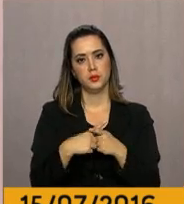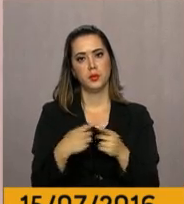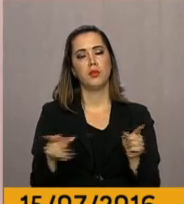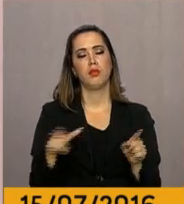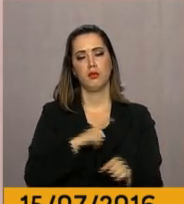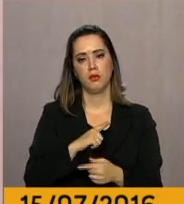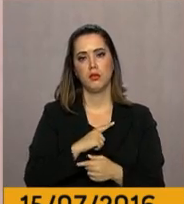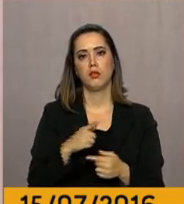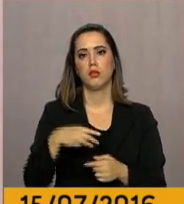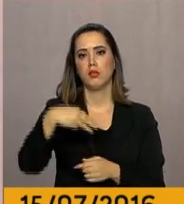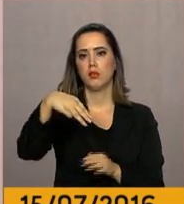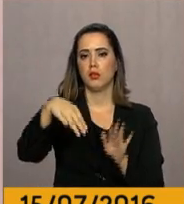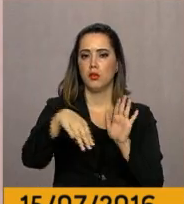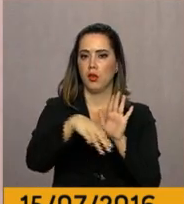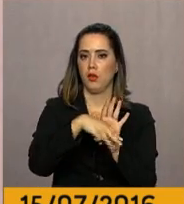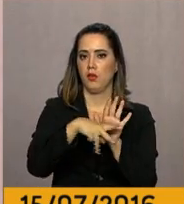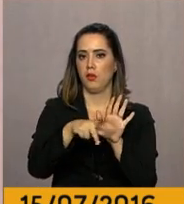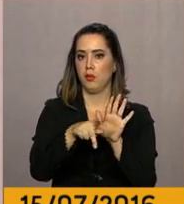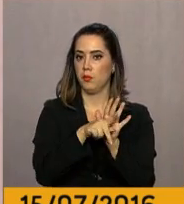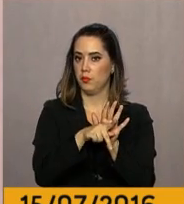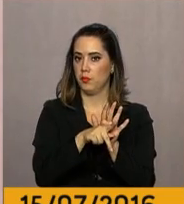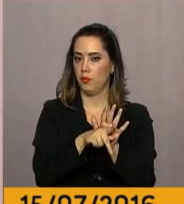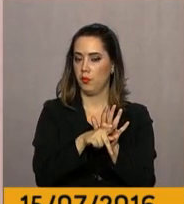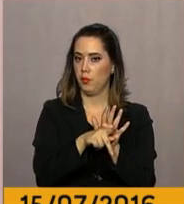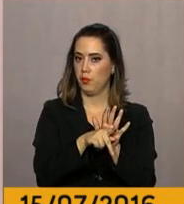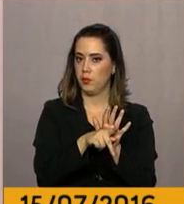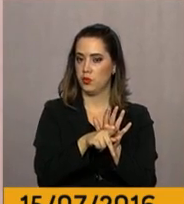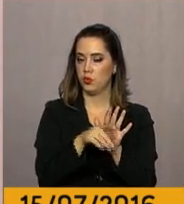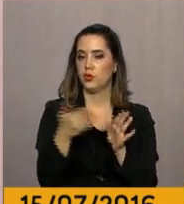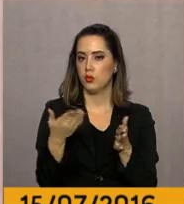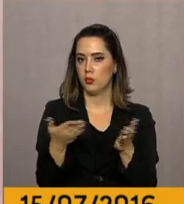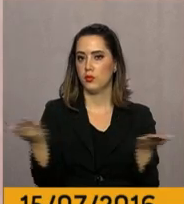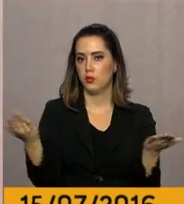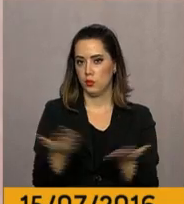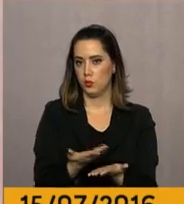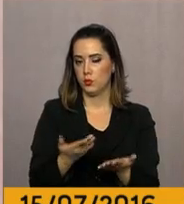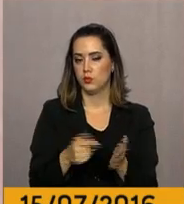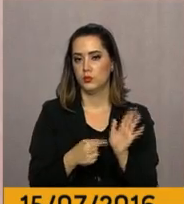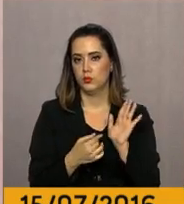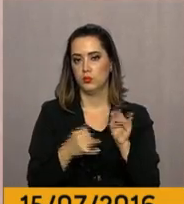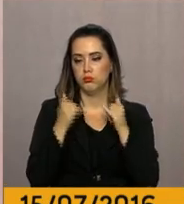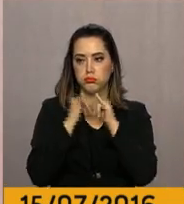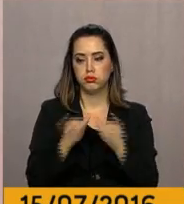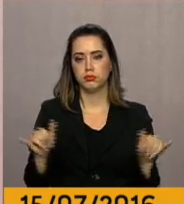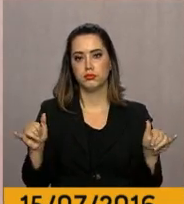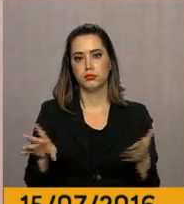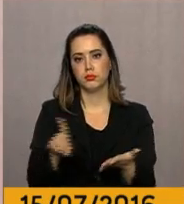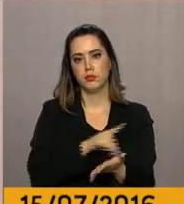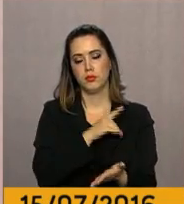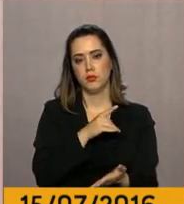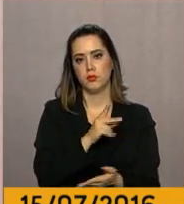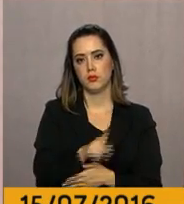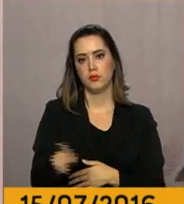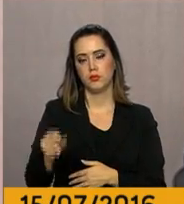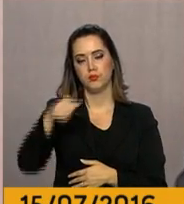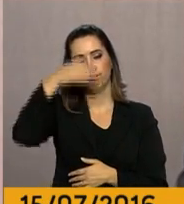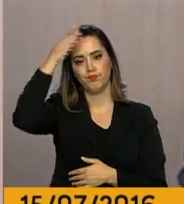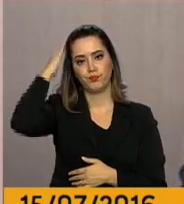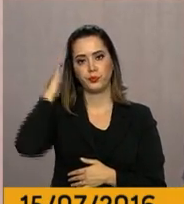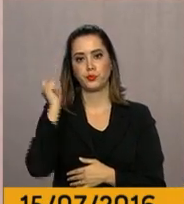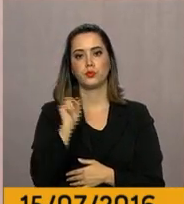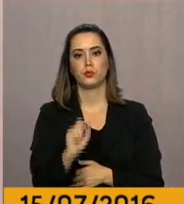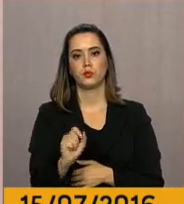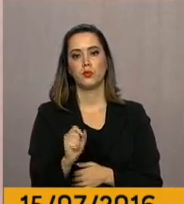provisória 741, editada e publicada no Diário Oficial de hoje, assinada pelo presidente Michel Temer, com